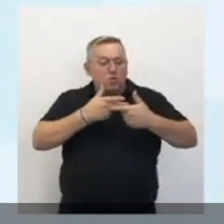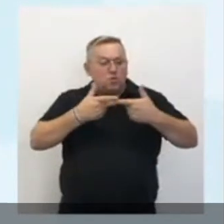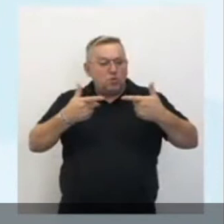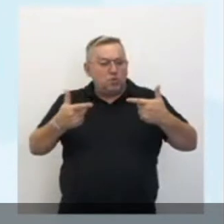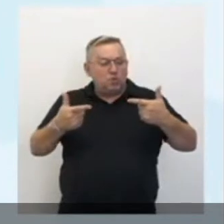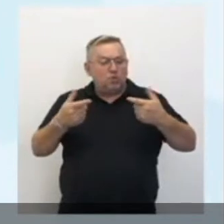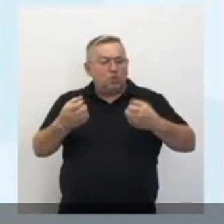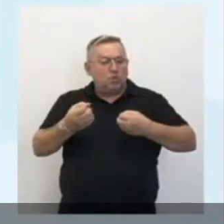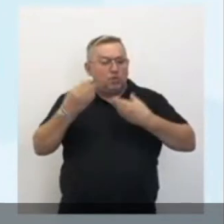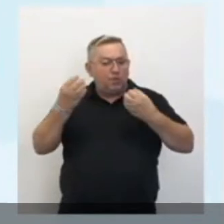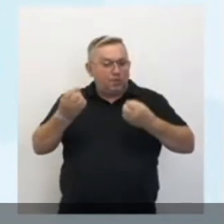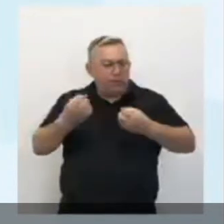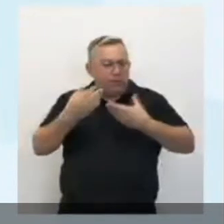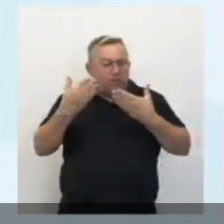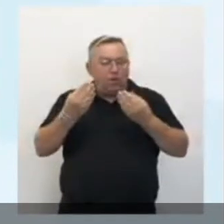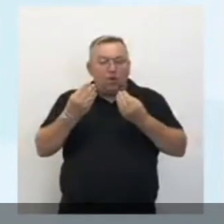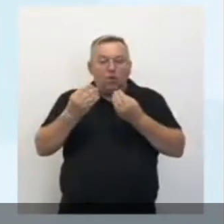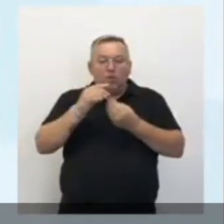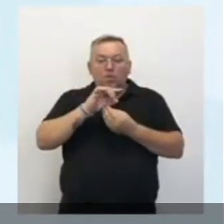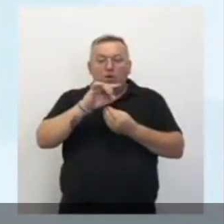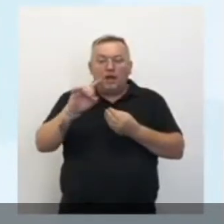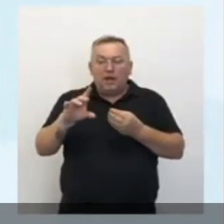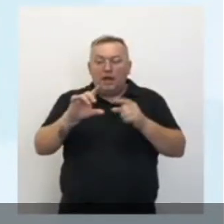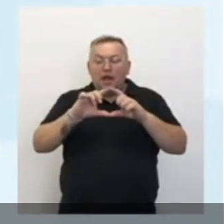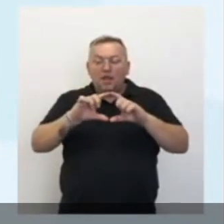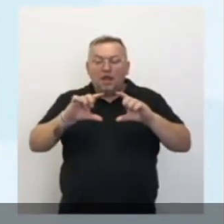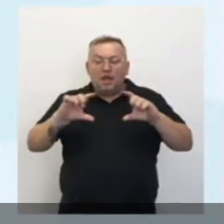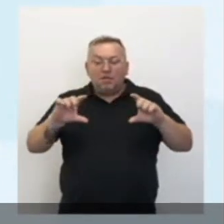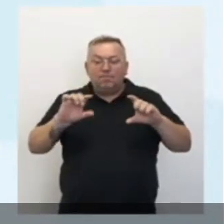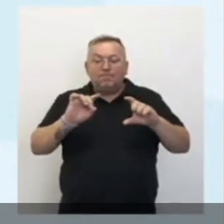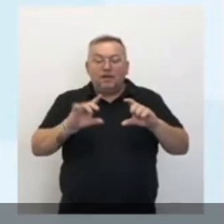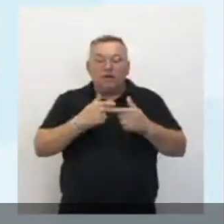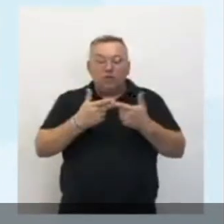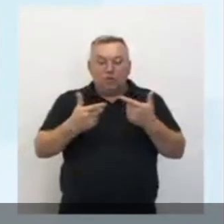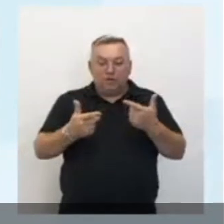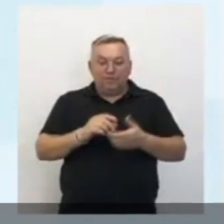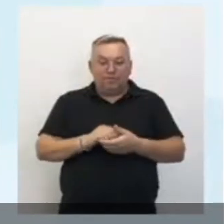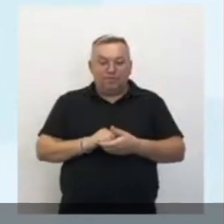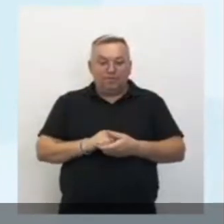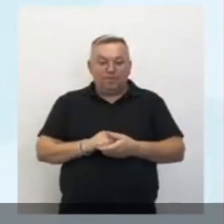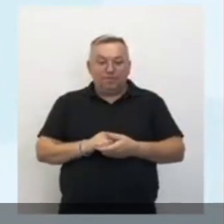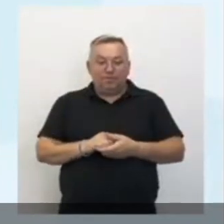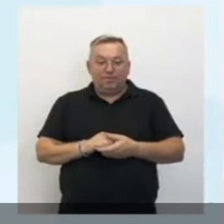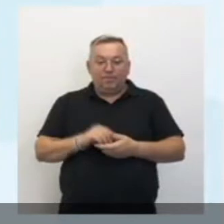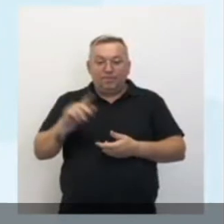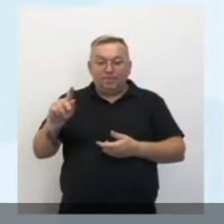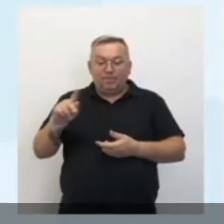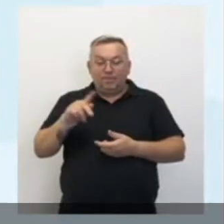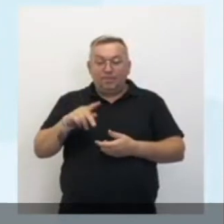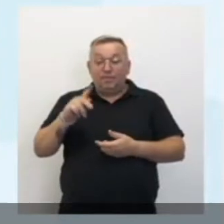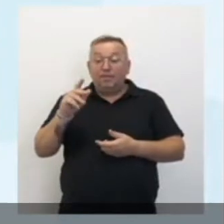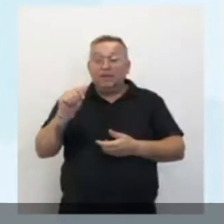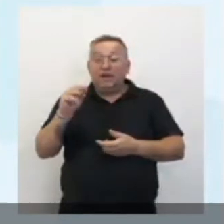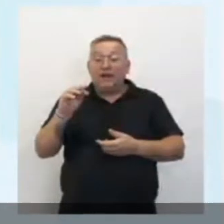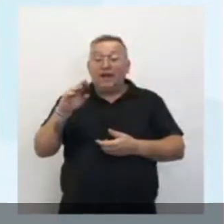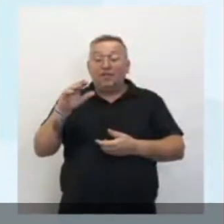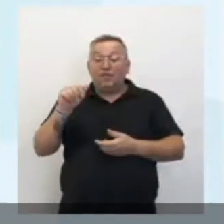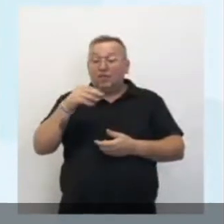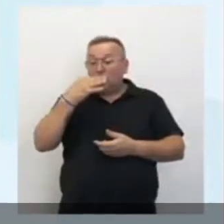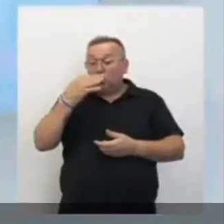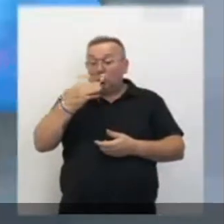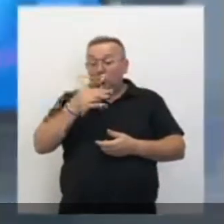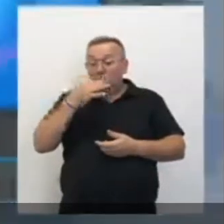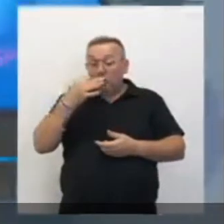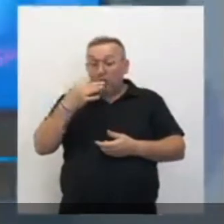informações de como funciona cada retângulo, de como funciona cada coisa. Legal. Beleza? Olha só, a professora Kátia falou assim, como sugestão,